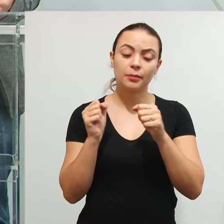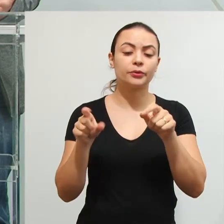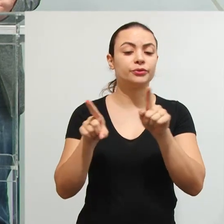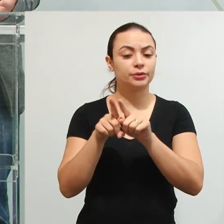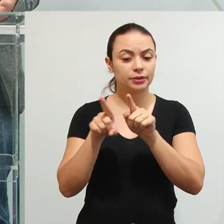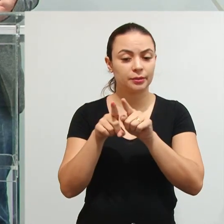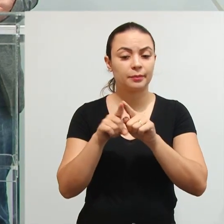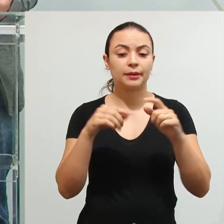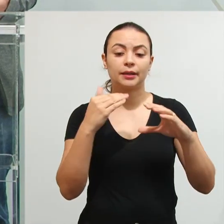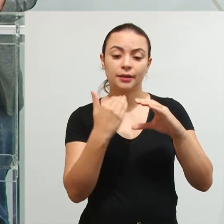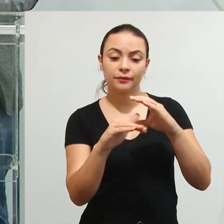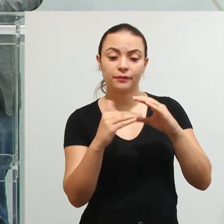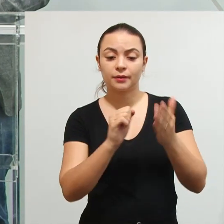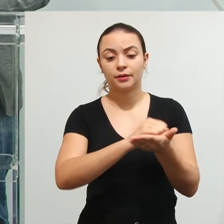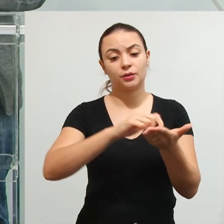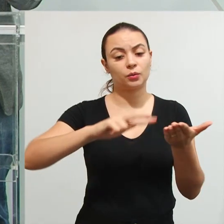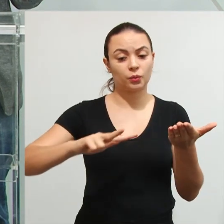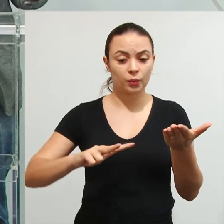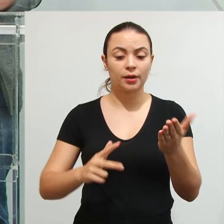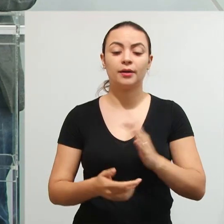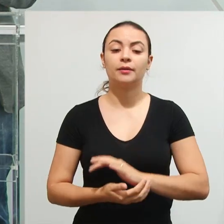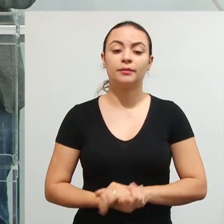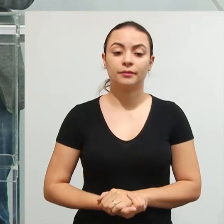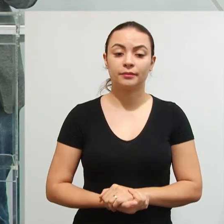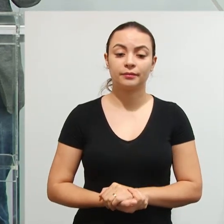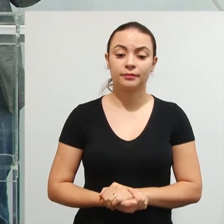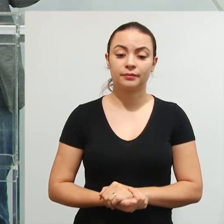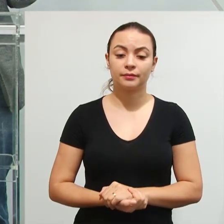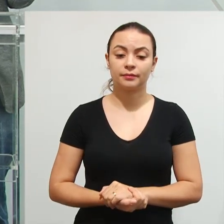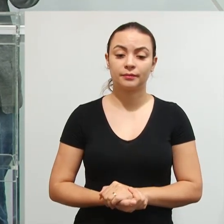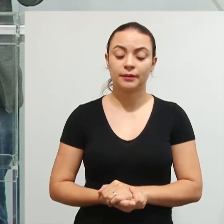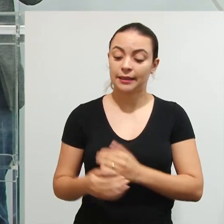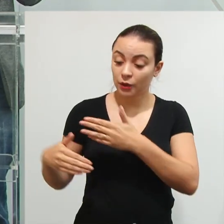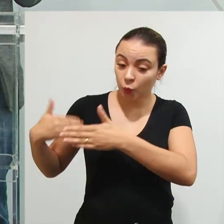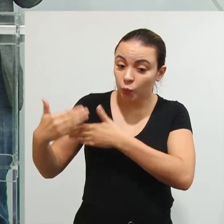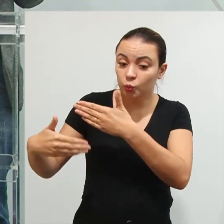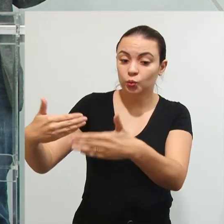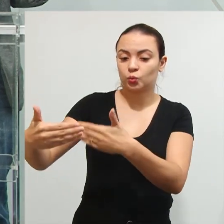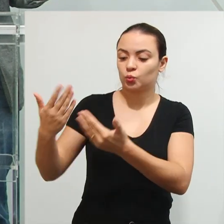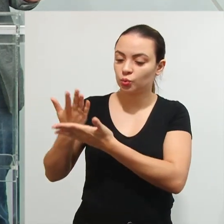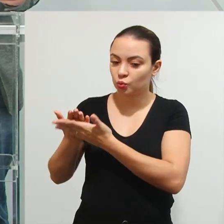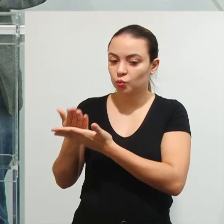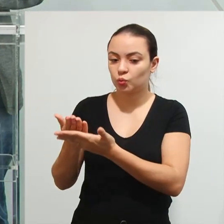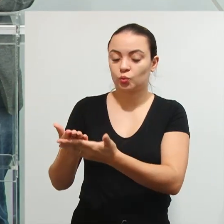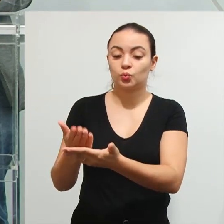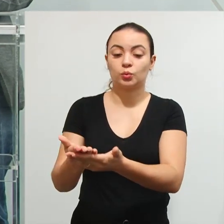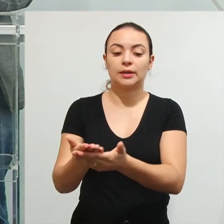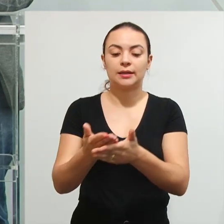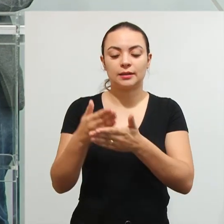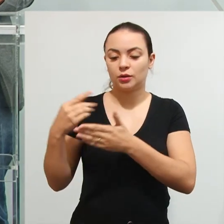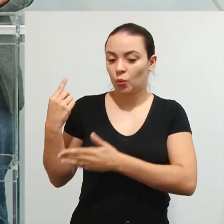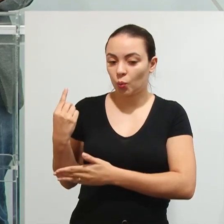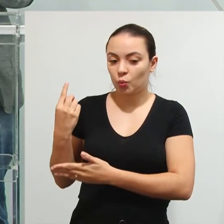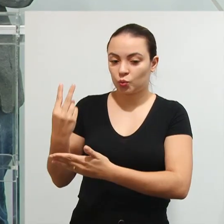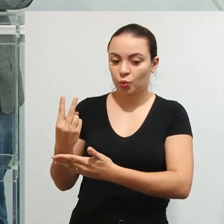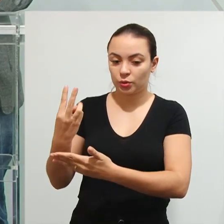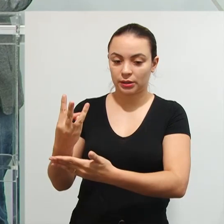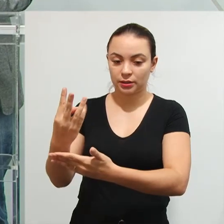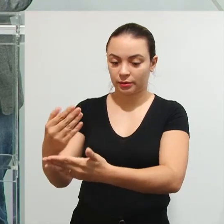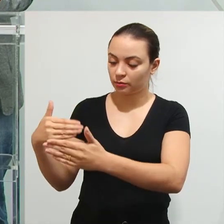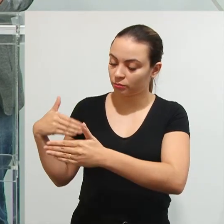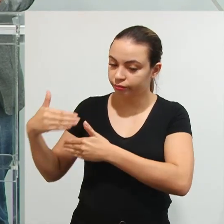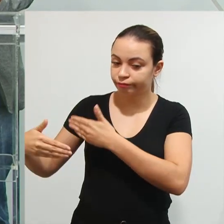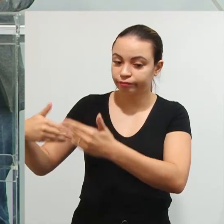lá no fórum de dúvidas e dê sequência no conteúdo assista as aulas na ordem Porque ela foi organizada para